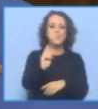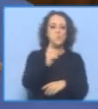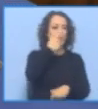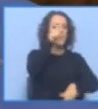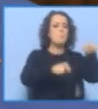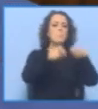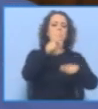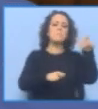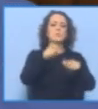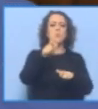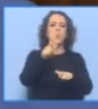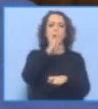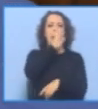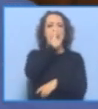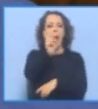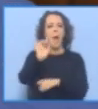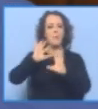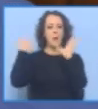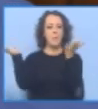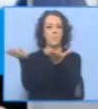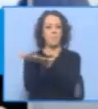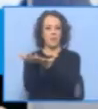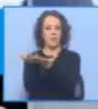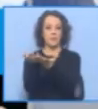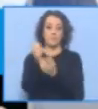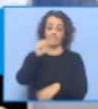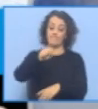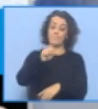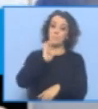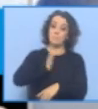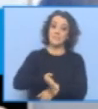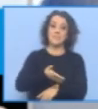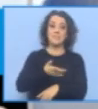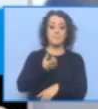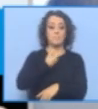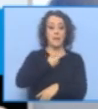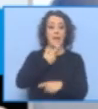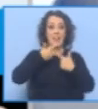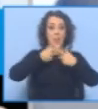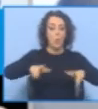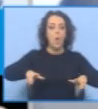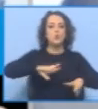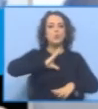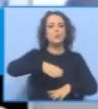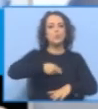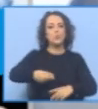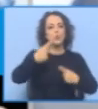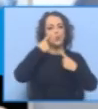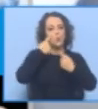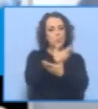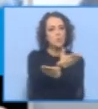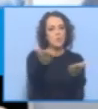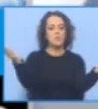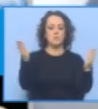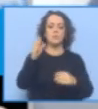não gravitam nestes ambientes. Sim, temos que falar a linguagem que o mundo conhece, responder às perguntas que o mundo